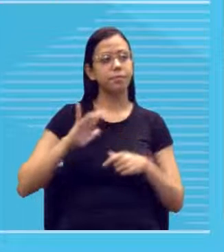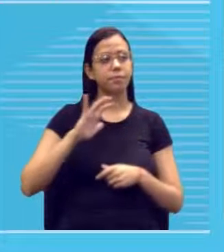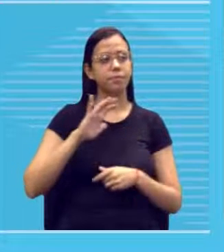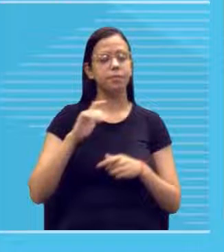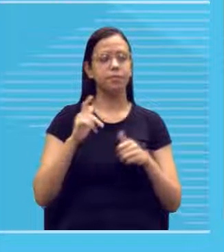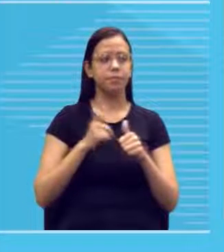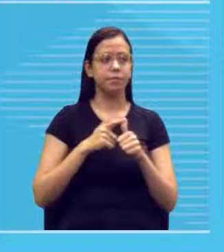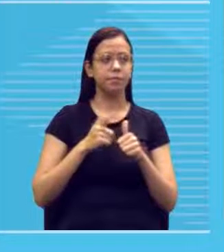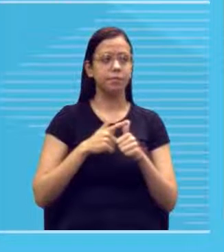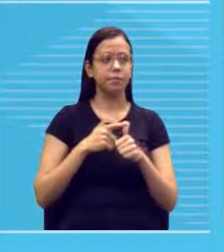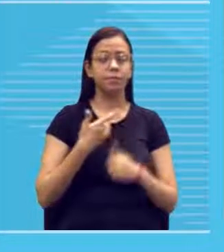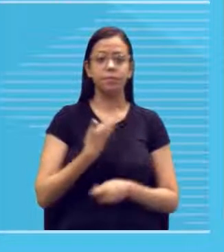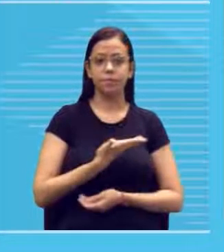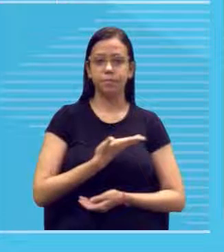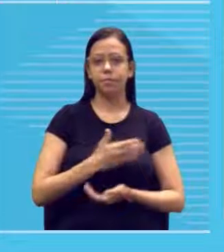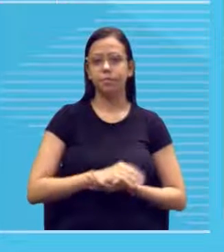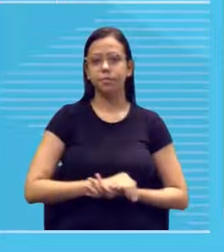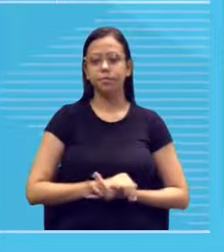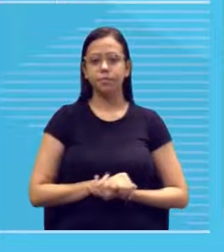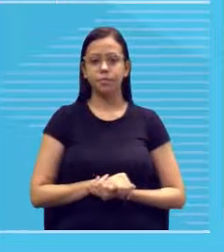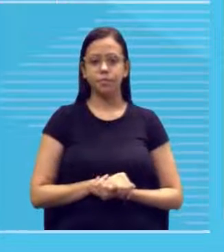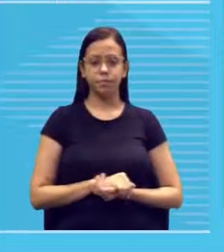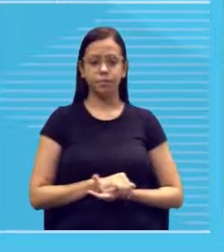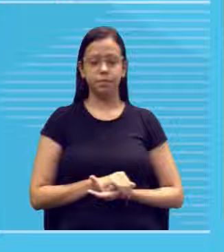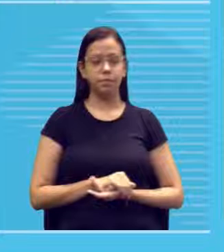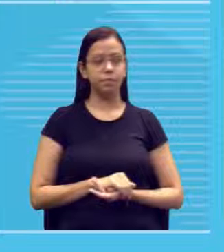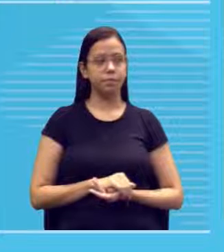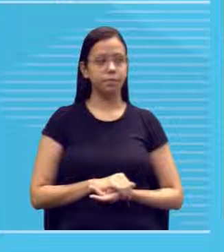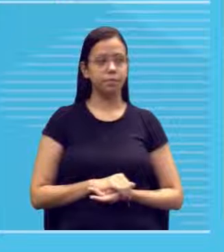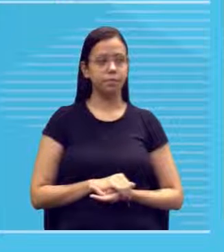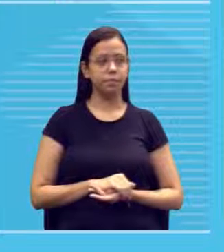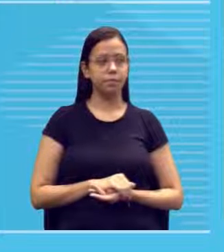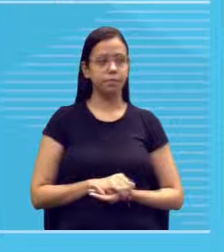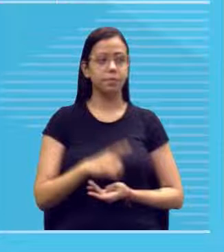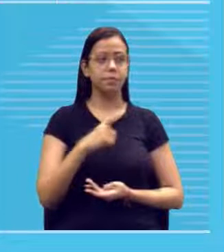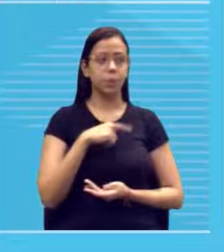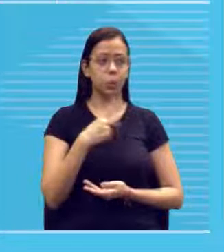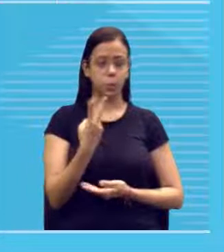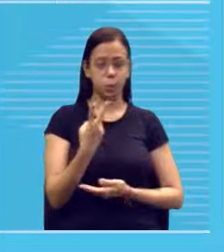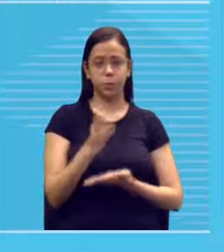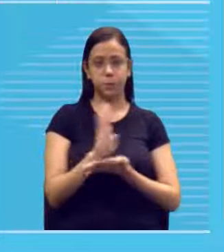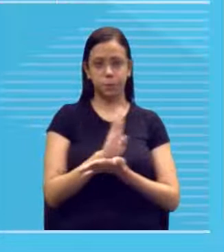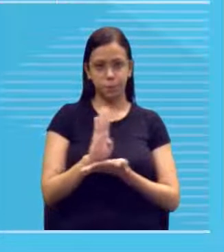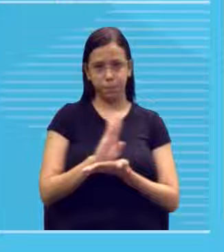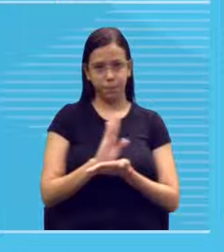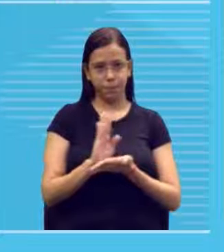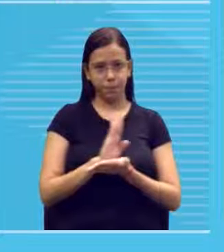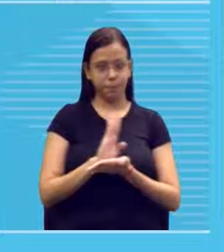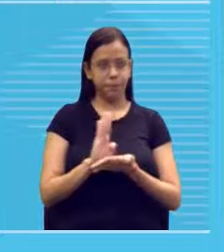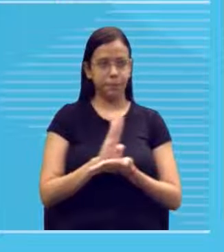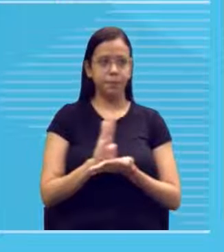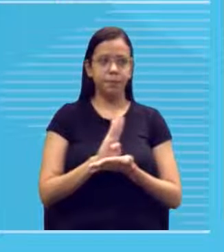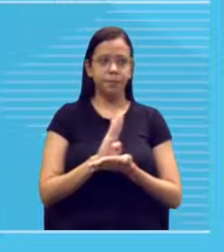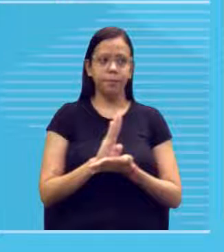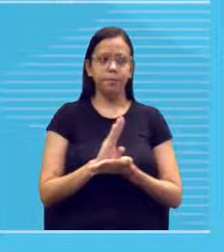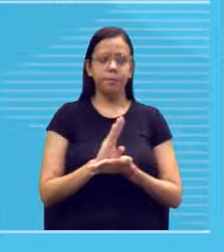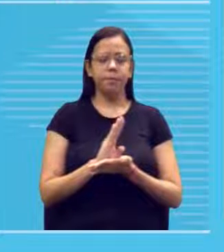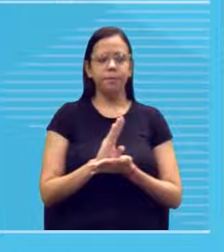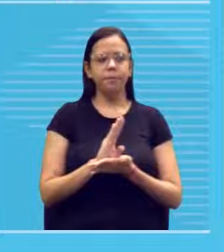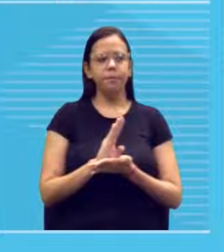Professor tá aqui o nosso trapézio a gente tem duas bases né Como o próprio nome tá dizendo uma base